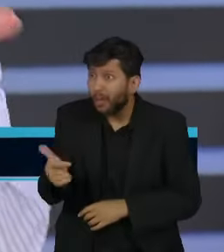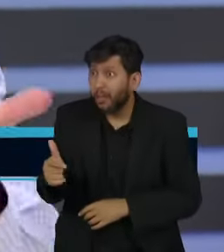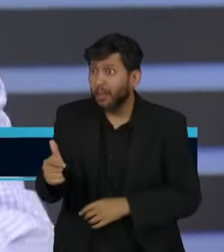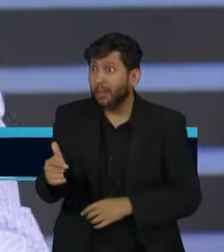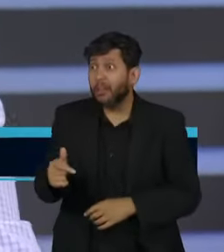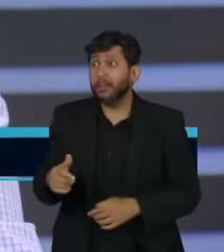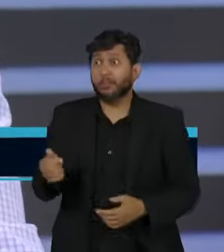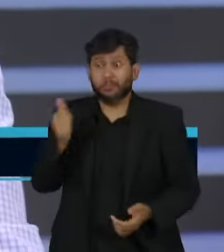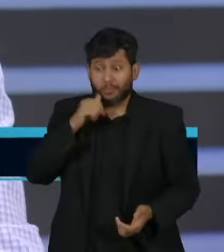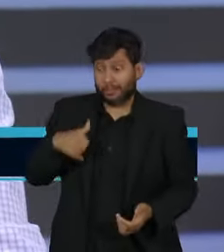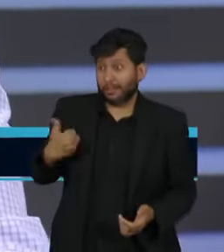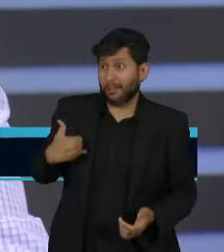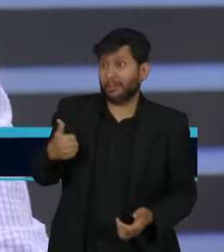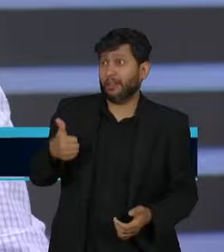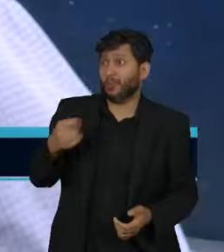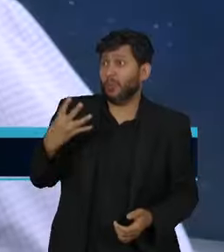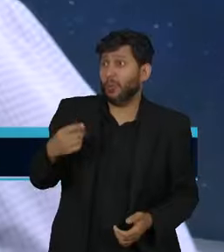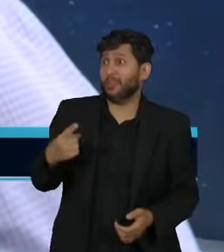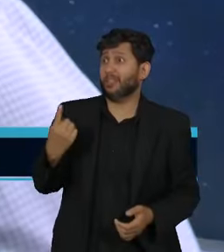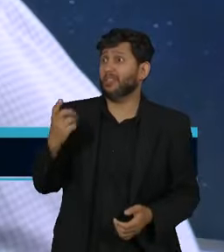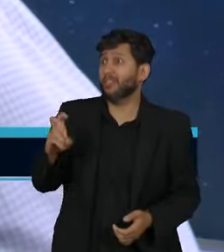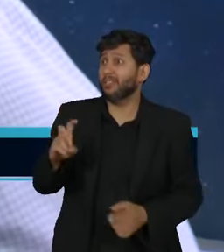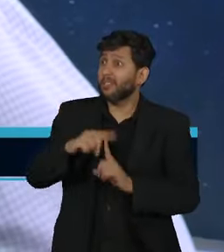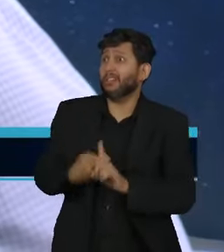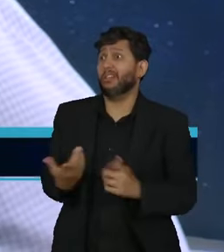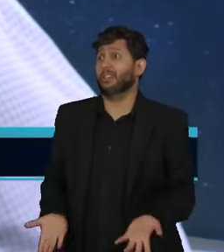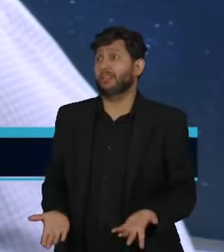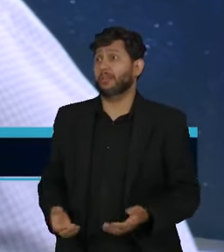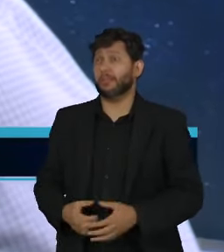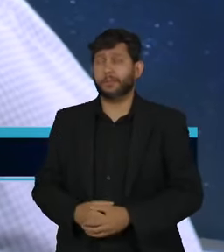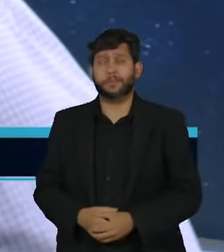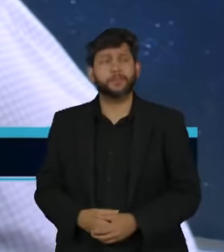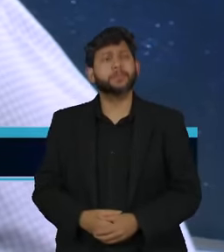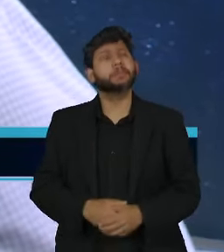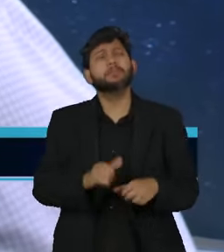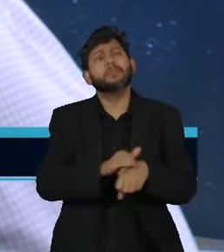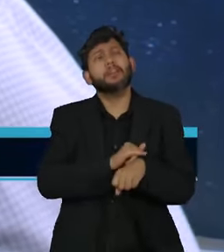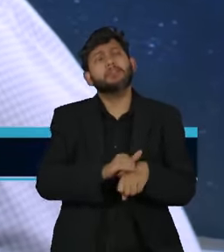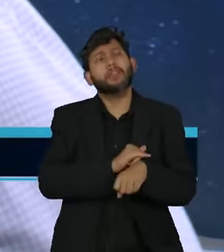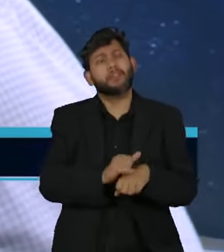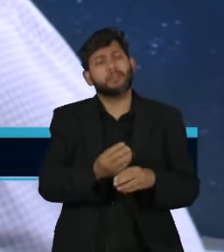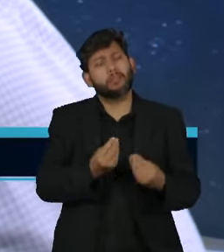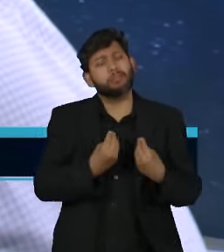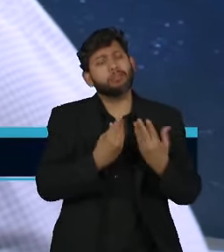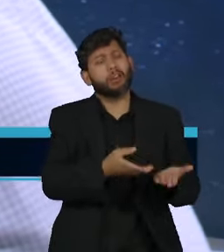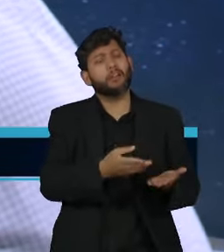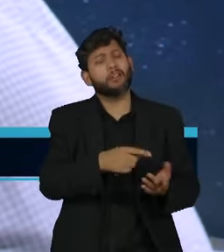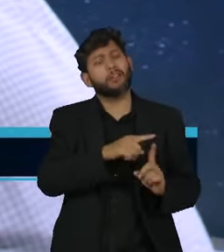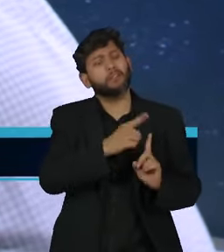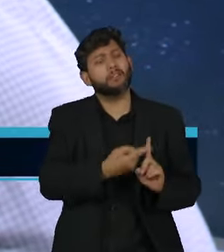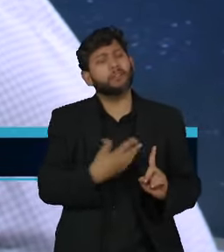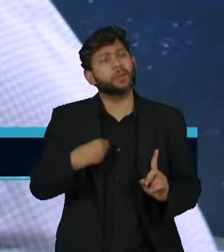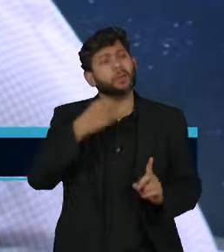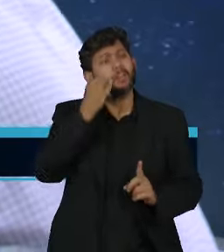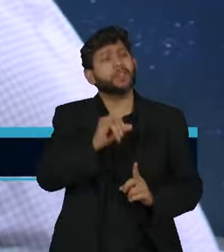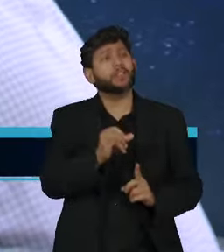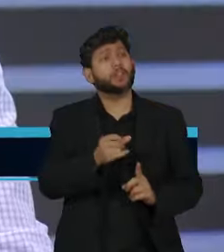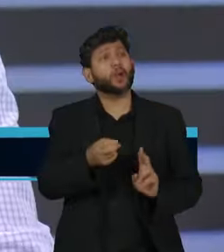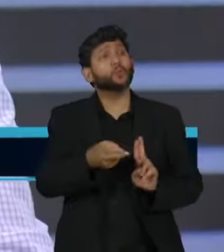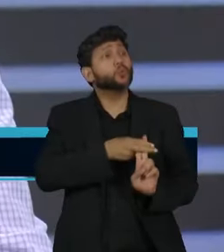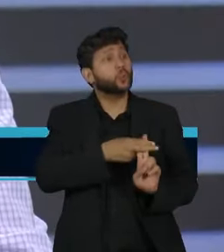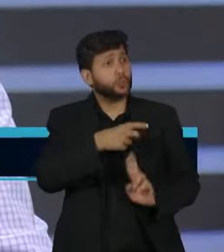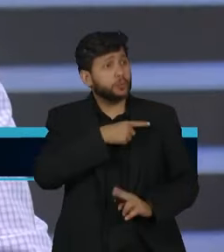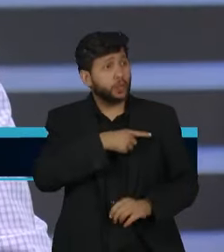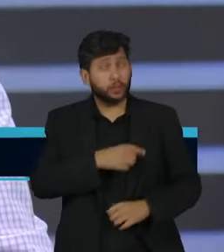anos, 14 anos. E, doutor Arnaldo, quais métodos de prevenção são oferecidos hoje pelo SUS, gratuitos?